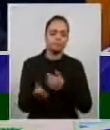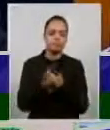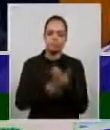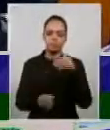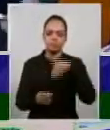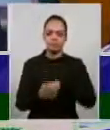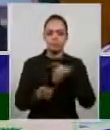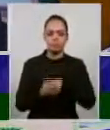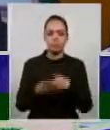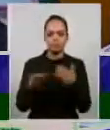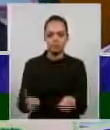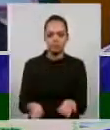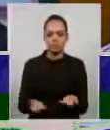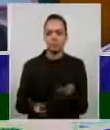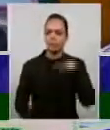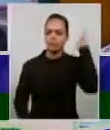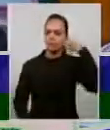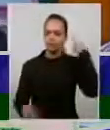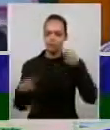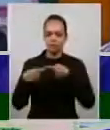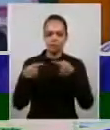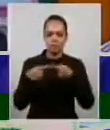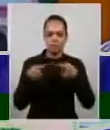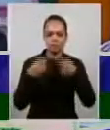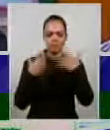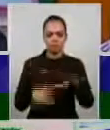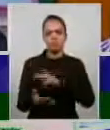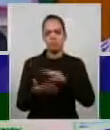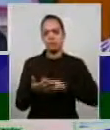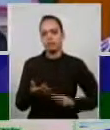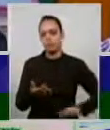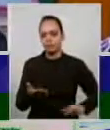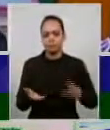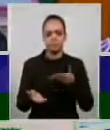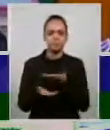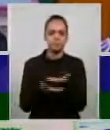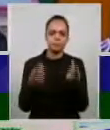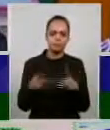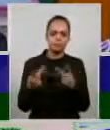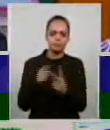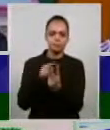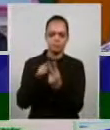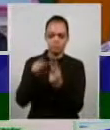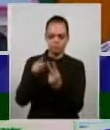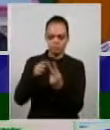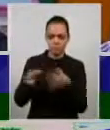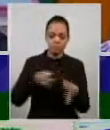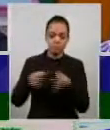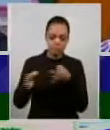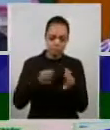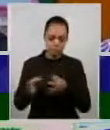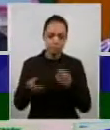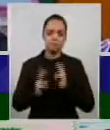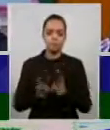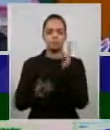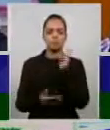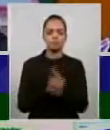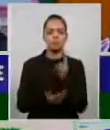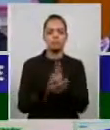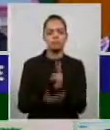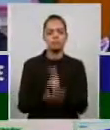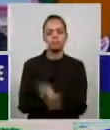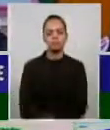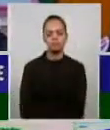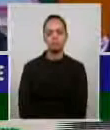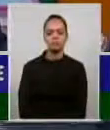em votação os vereadores que concordam com a dispensa de leitura para essas duas matérias, permaneçam como